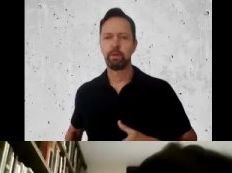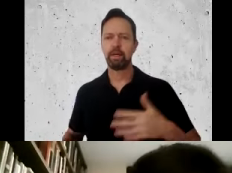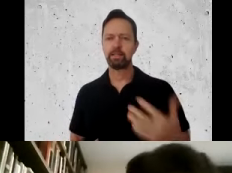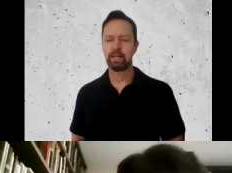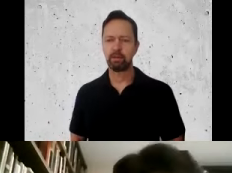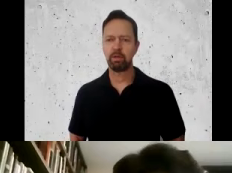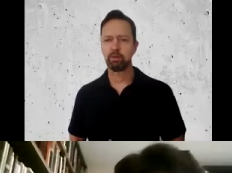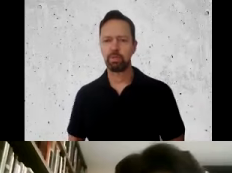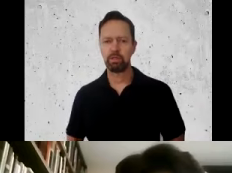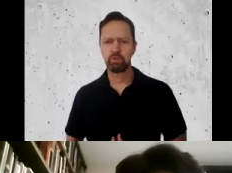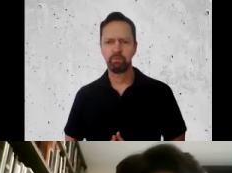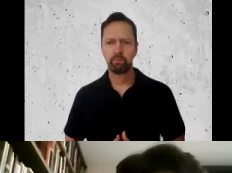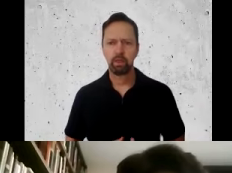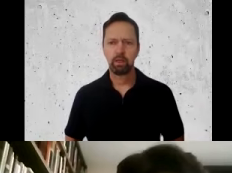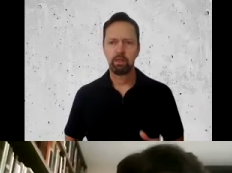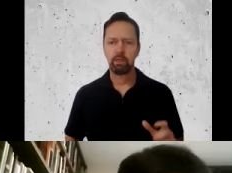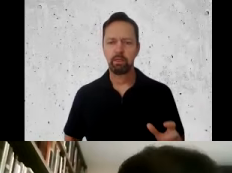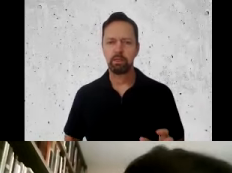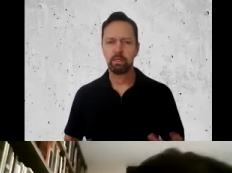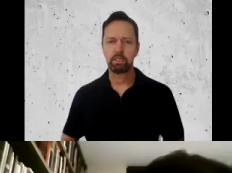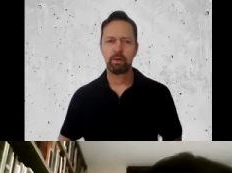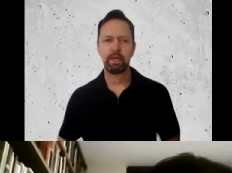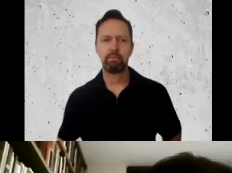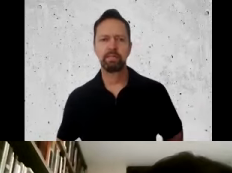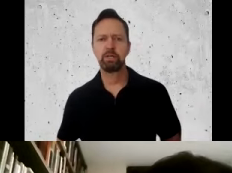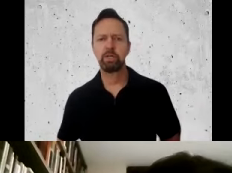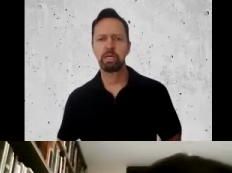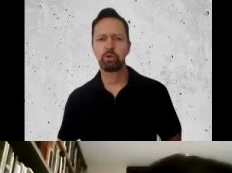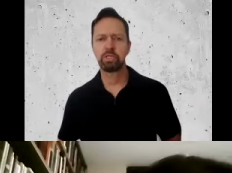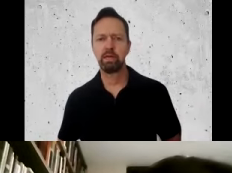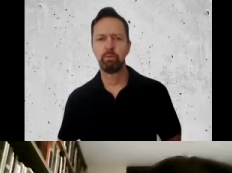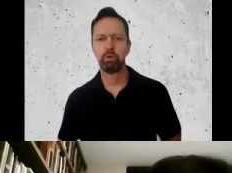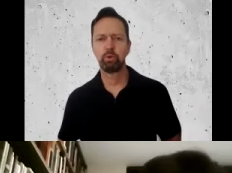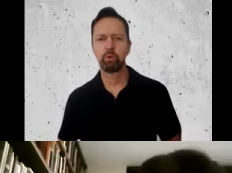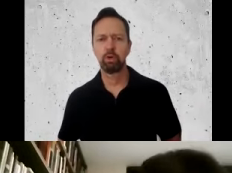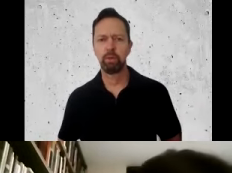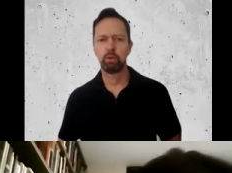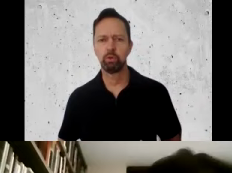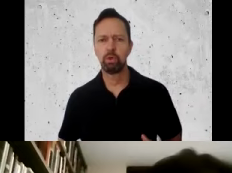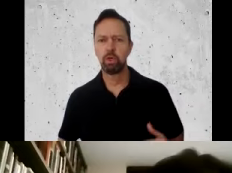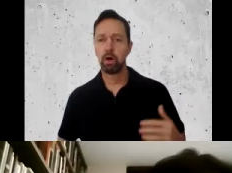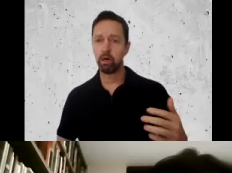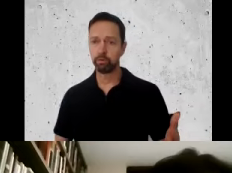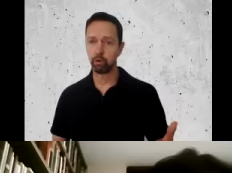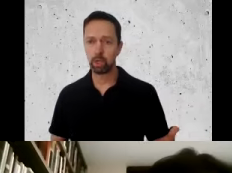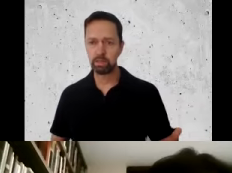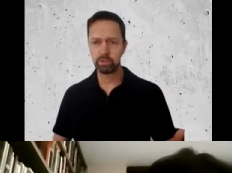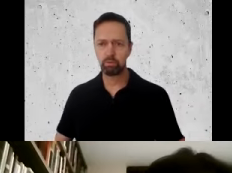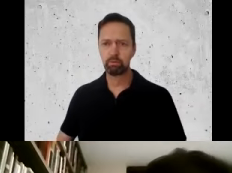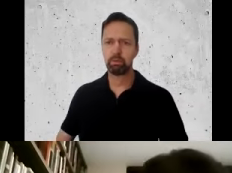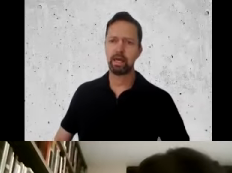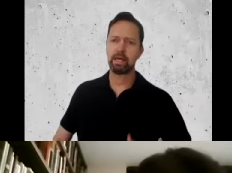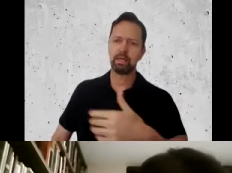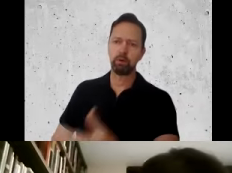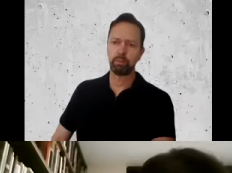Firm, é exatamente sobre isso. E a gente vai aplicar, mas a gente associa muito com o nome do Oliver